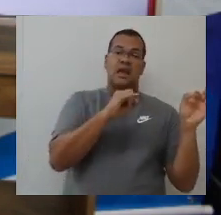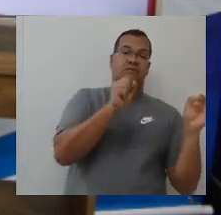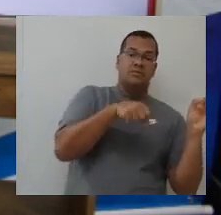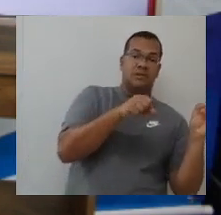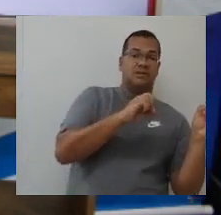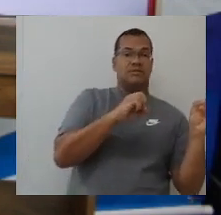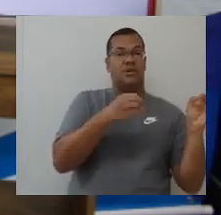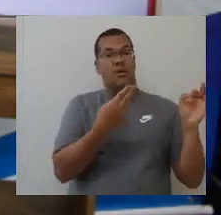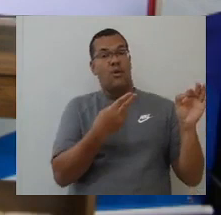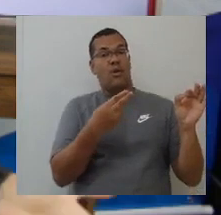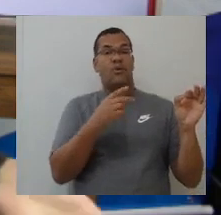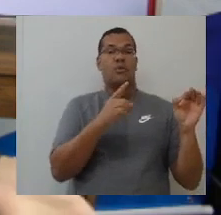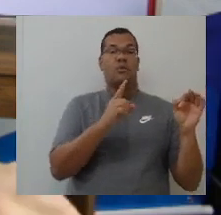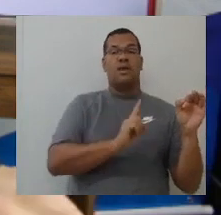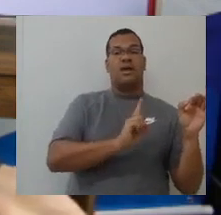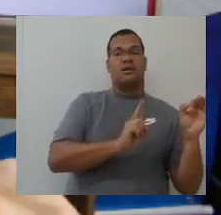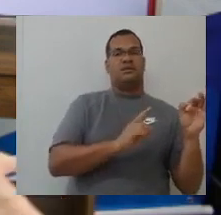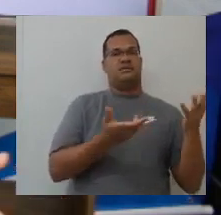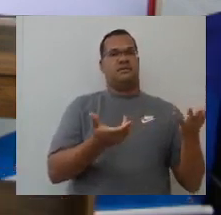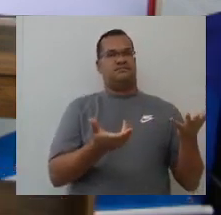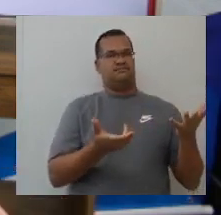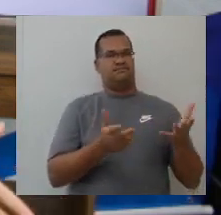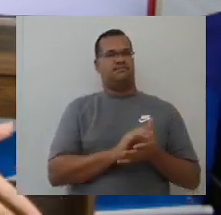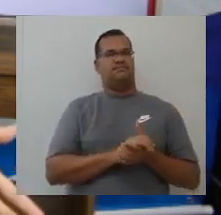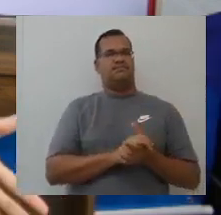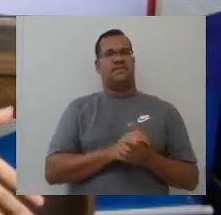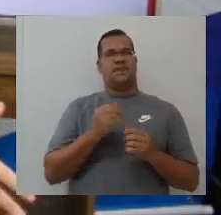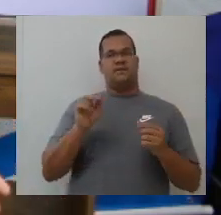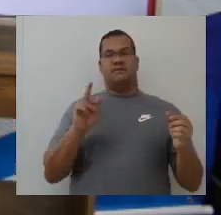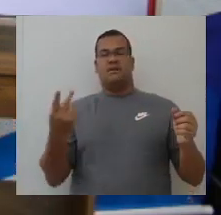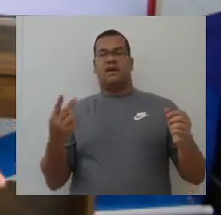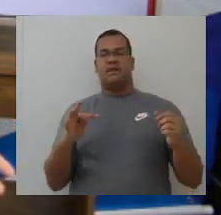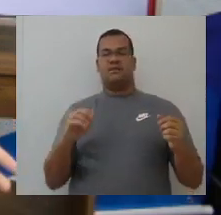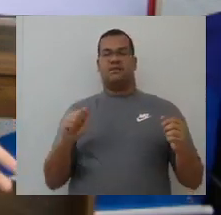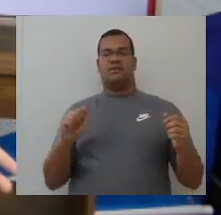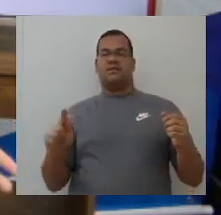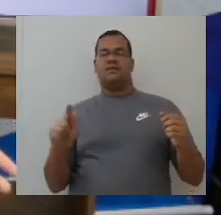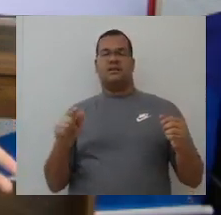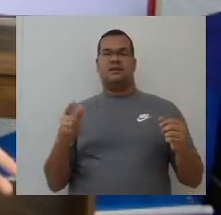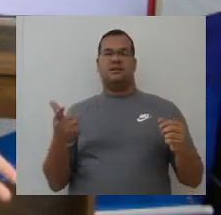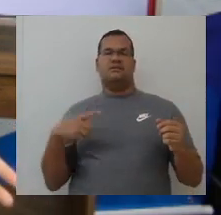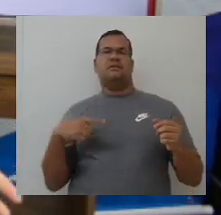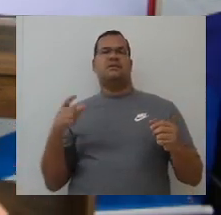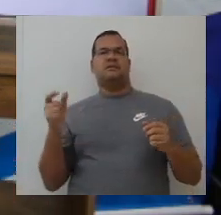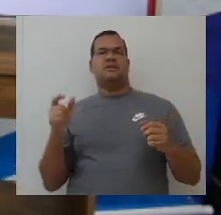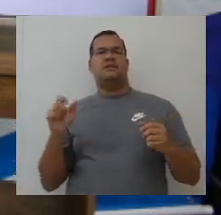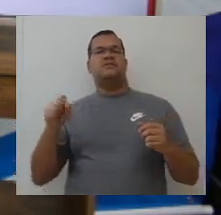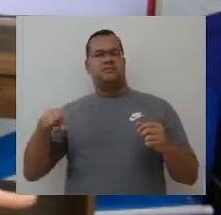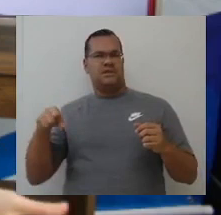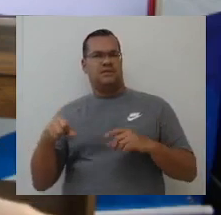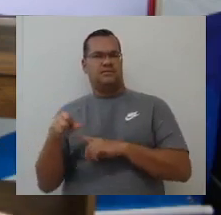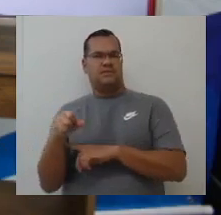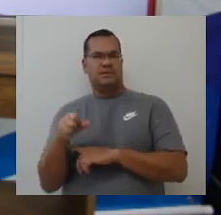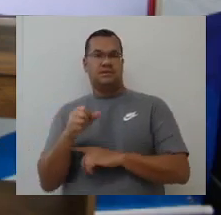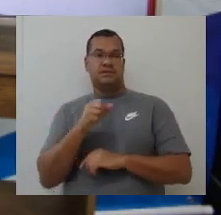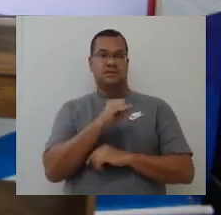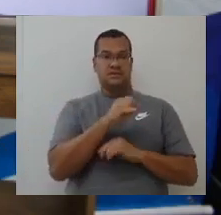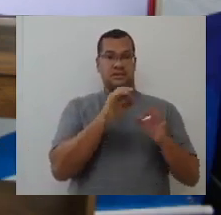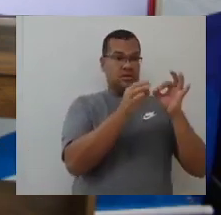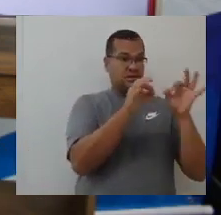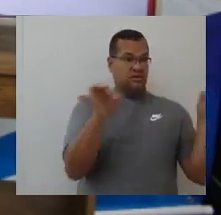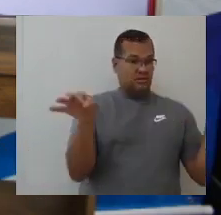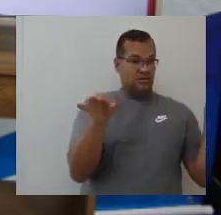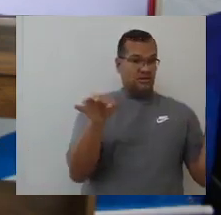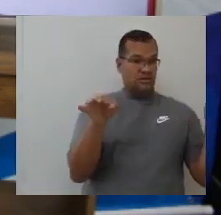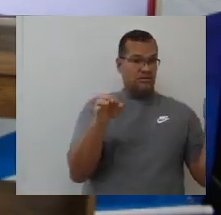negativa. Ah, se for positiva, significa que a minha tag vai ser negativa. Se a minha oração for negativa, a minha